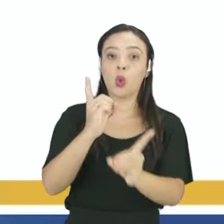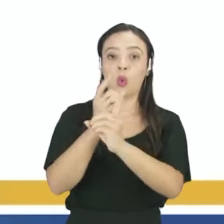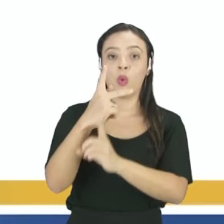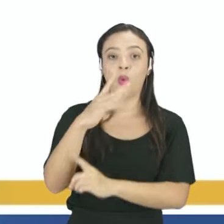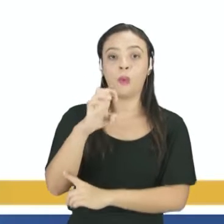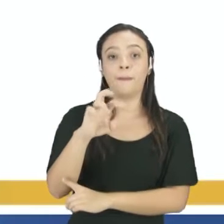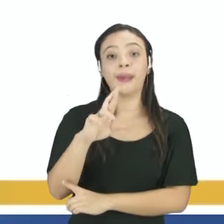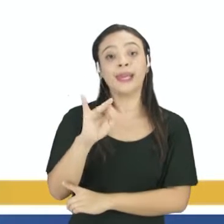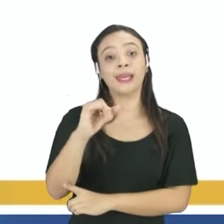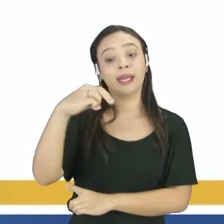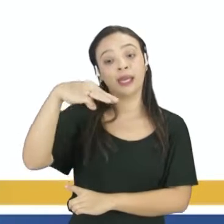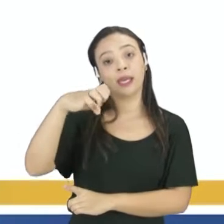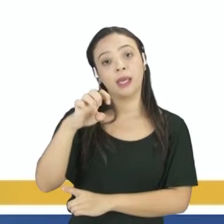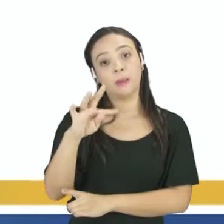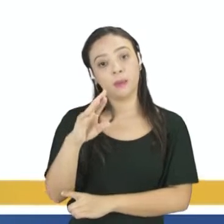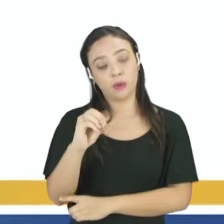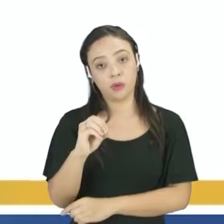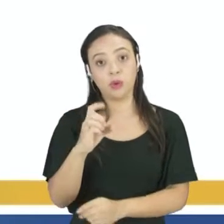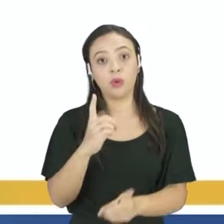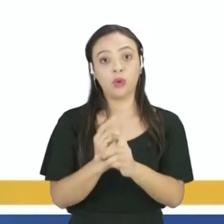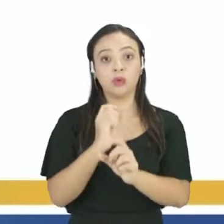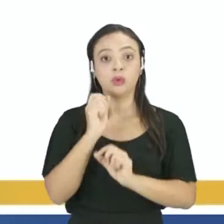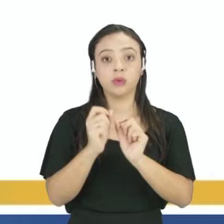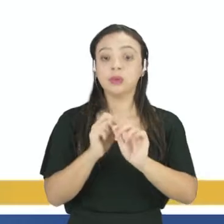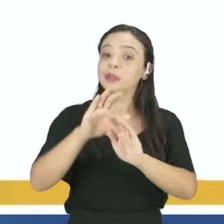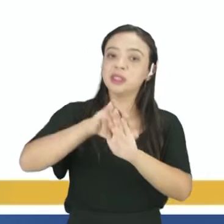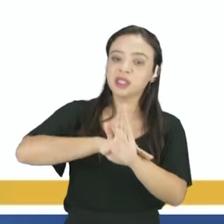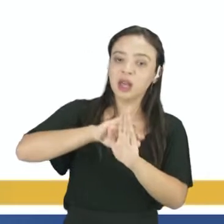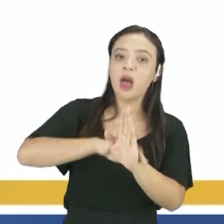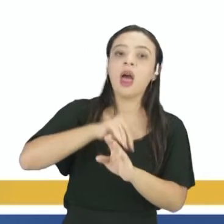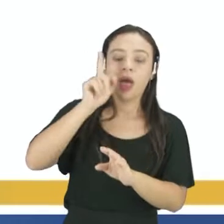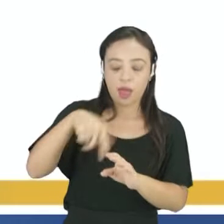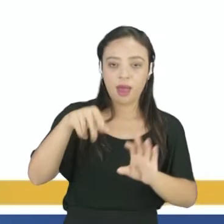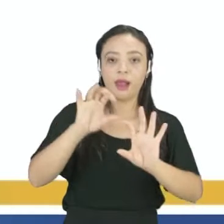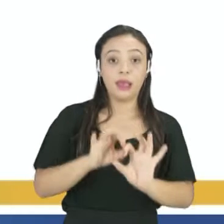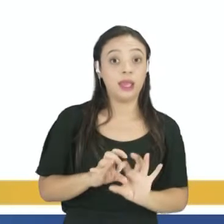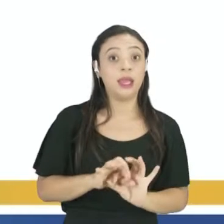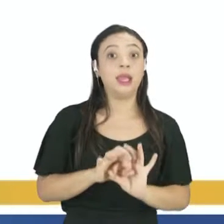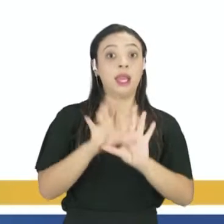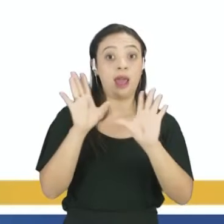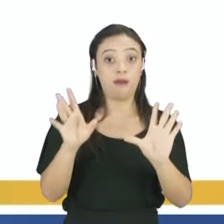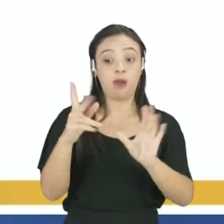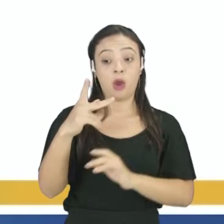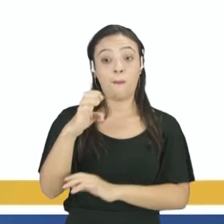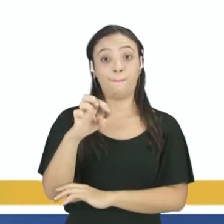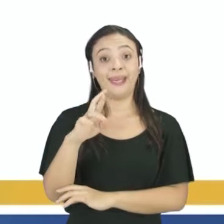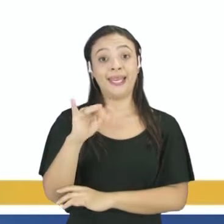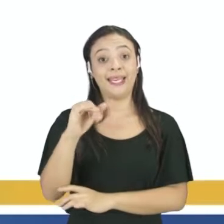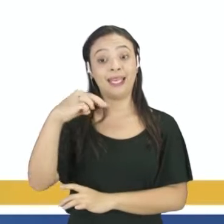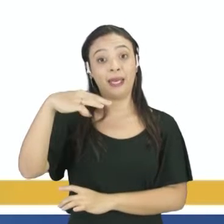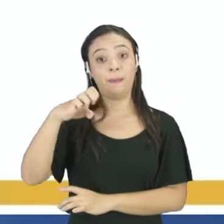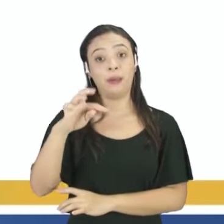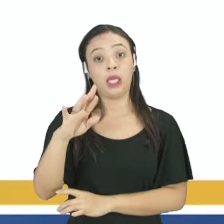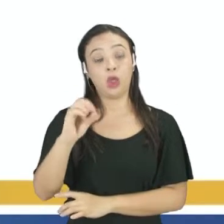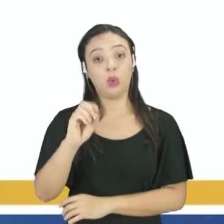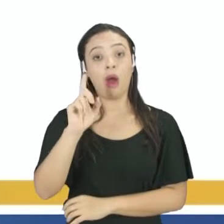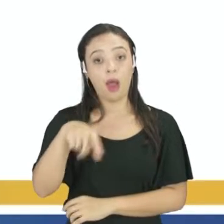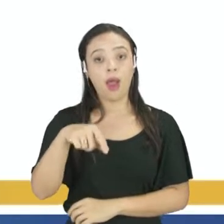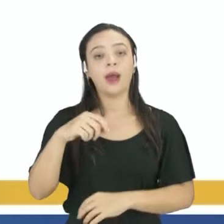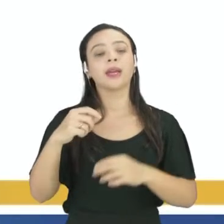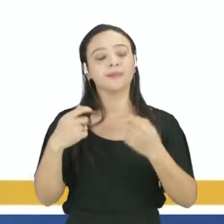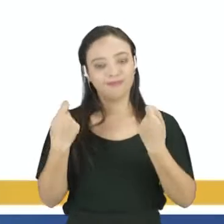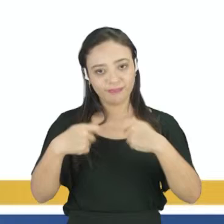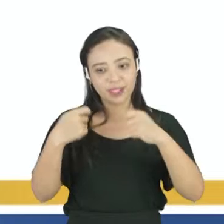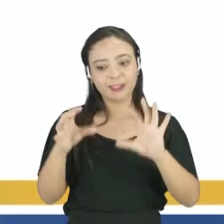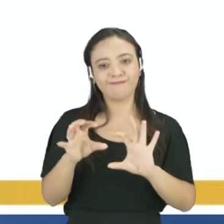eu tenho que o lado é a minha variável, a minha grandeza independente e o meu perímetro é a minha grandeza